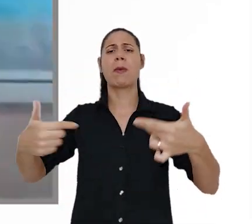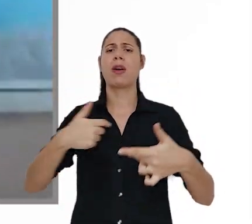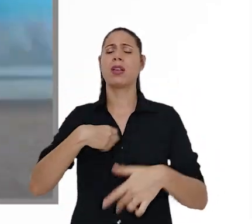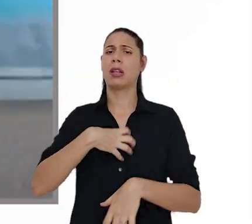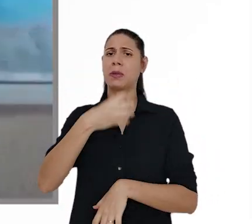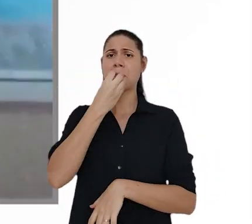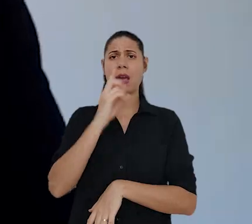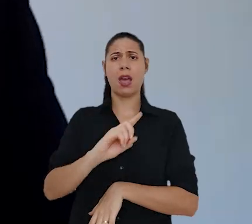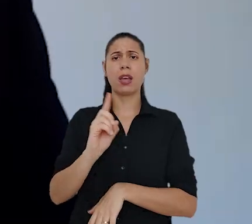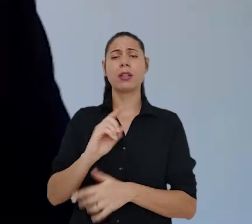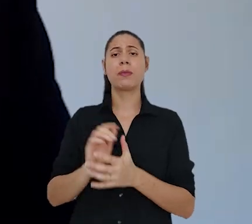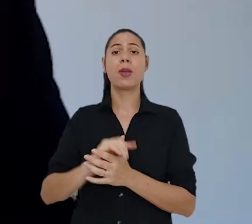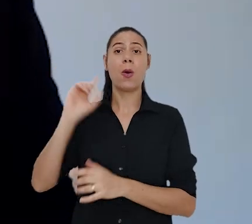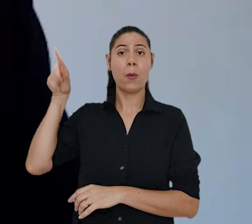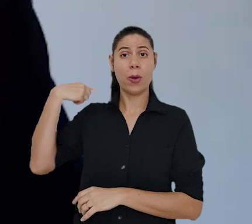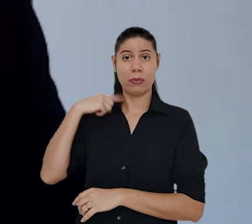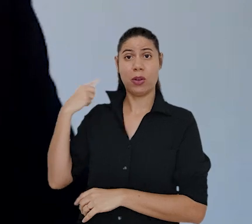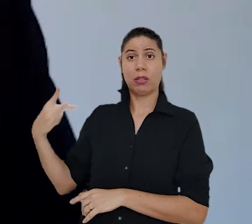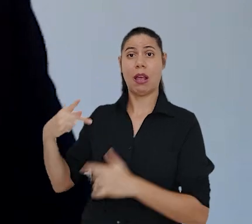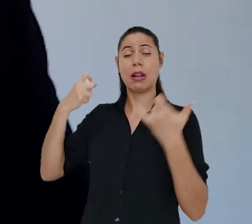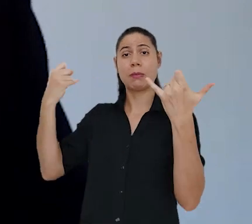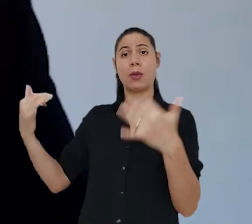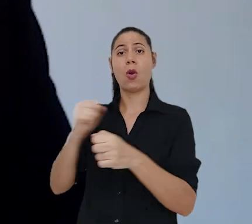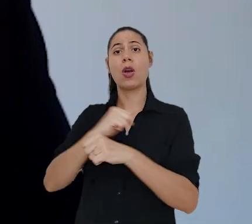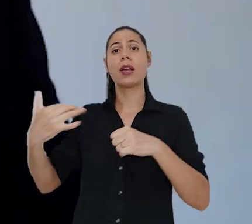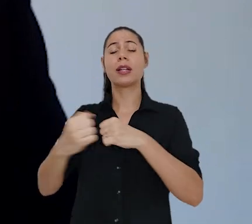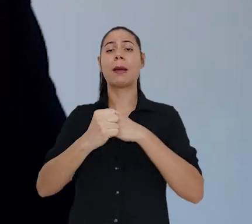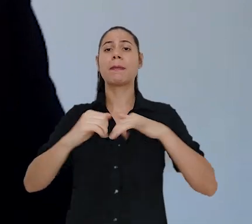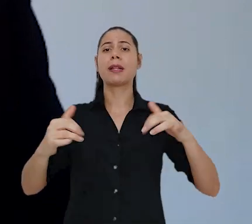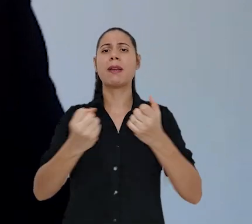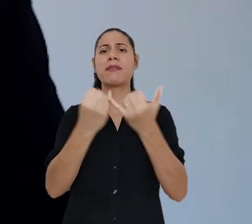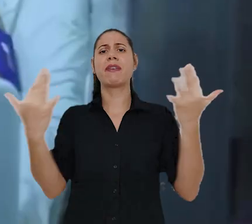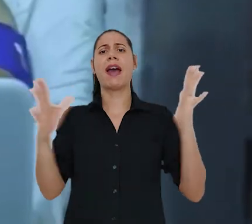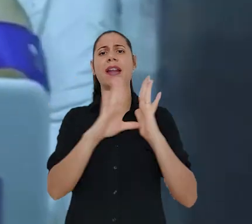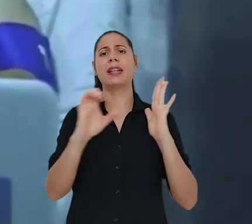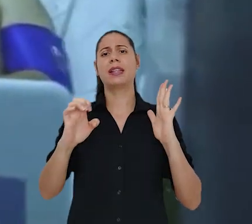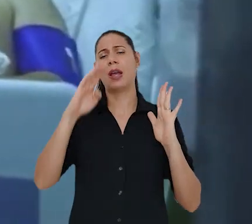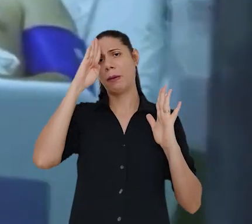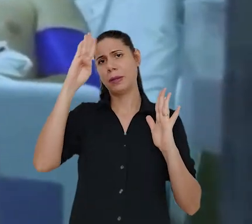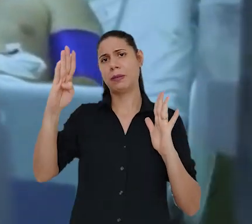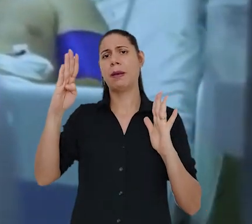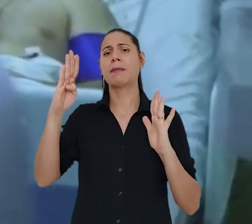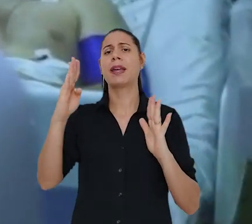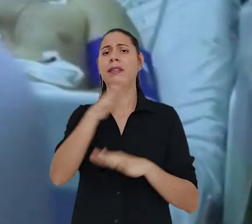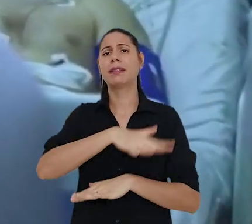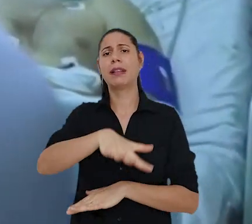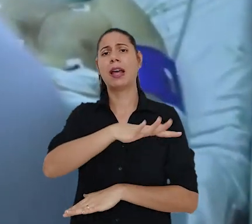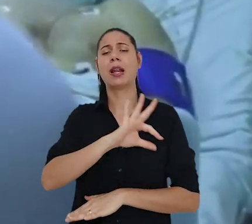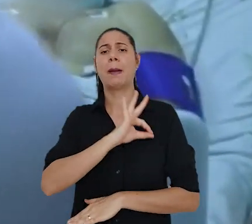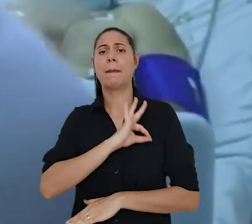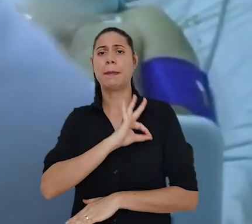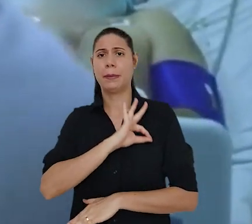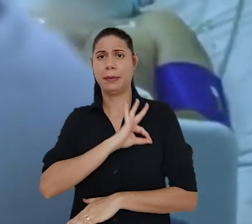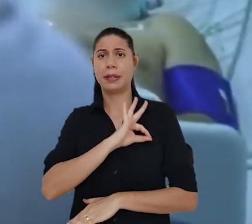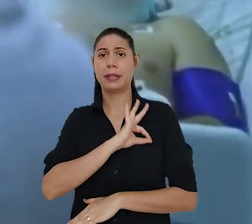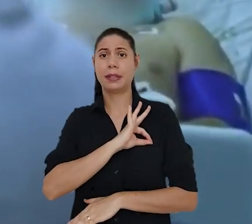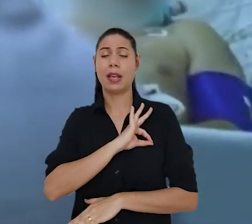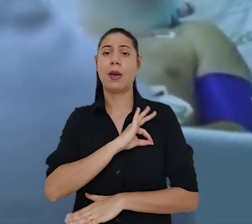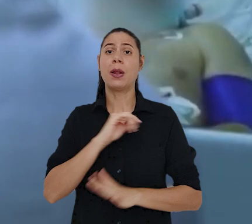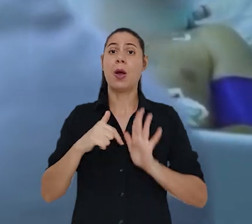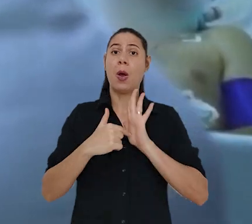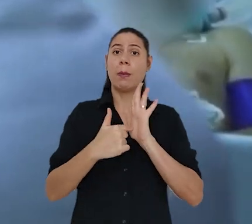pessoas. E eu estava muito mal. Segundo o advogado da candidata, durante a pandemia, vários editais, sobretudo para carreiras